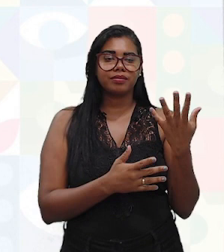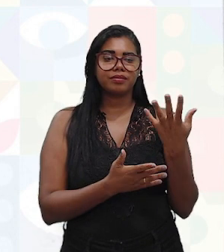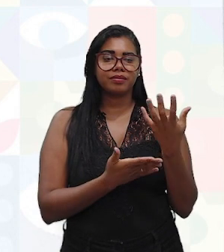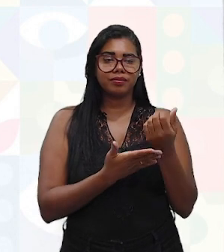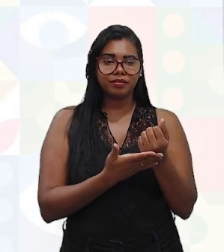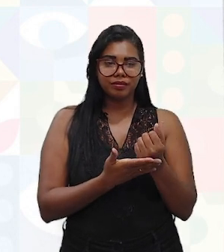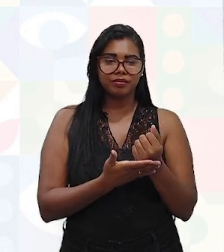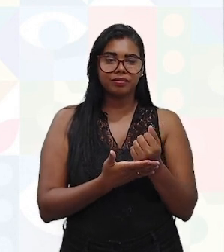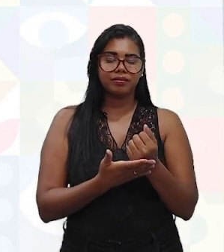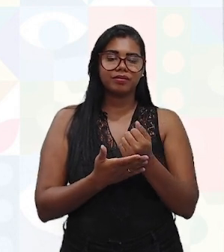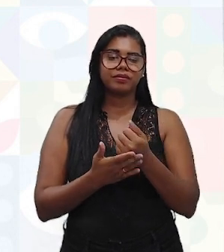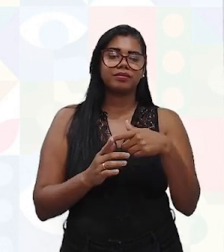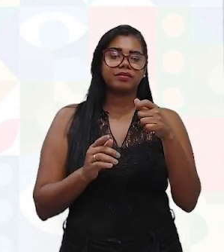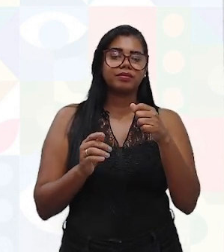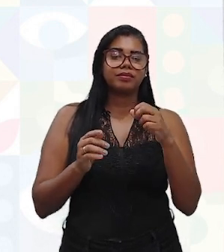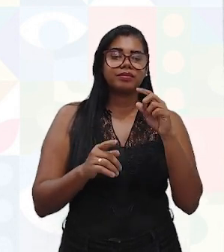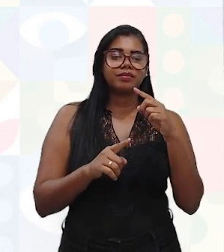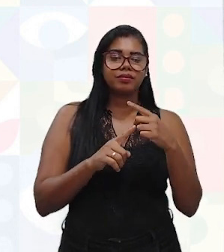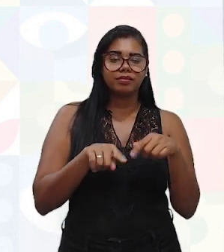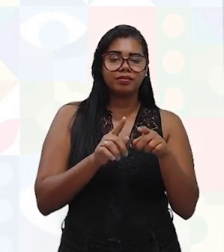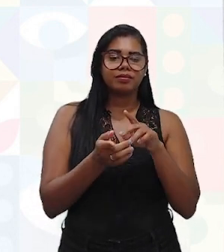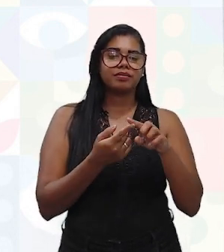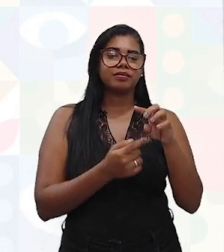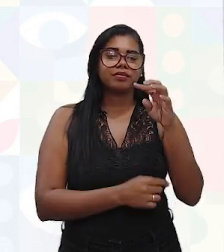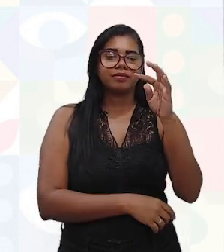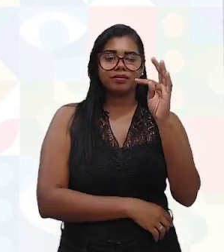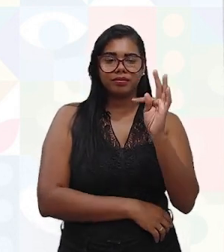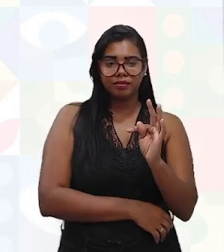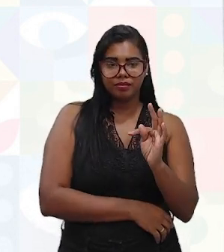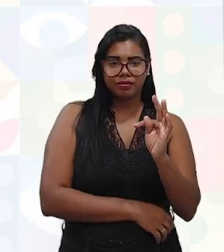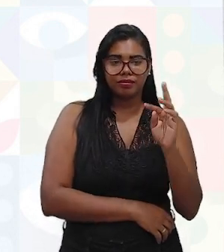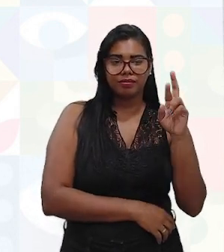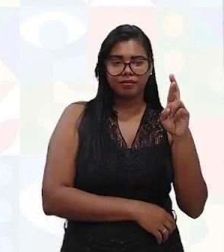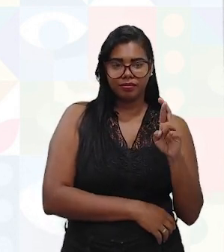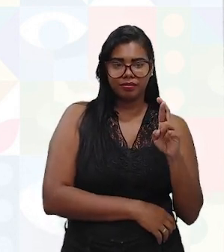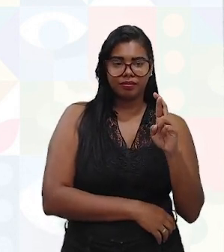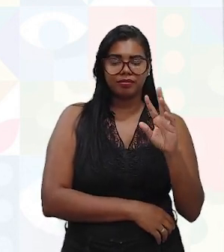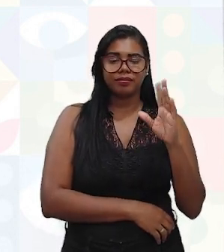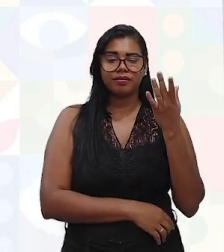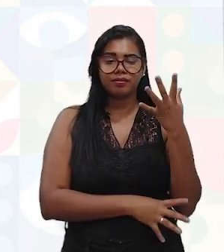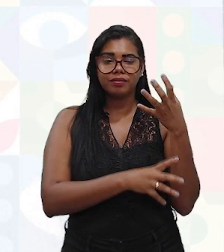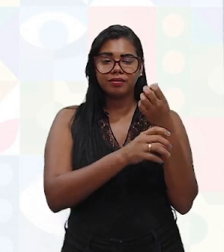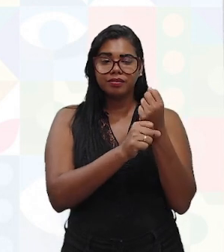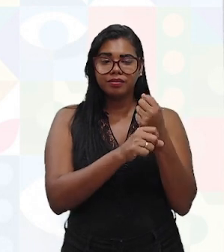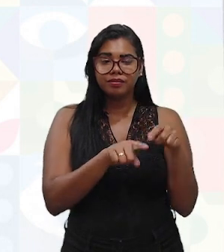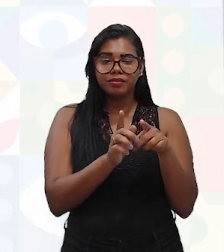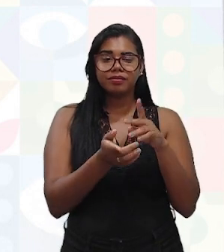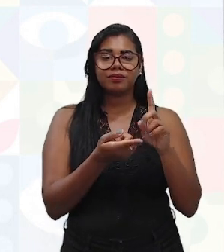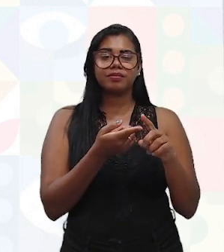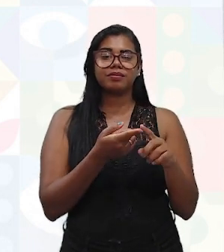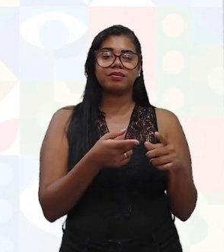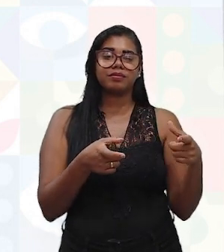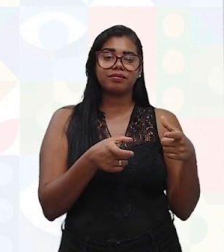médio mensal, vezes TR, que é o tempo de ressuprimento, somando com o estoque